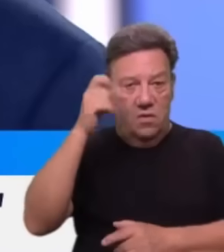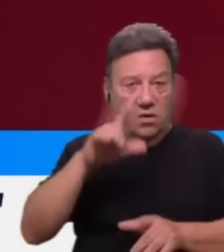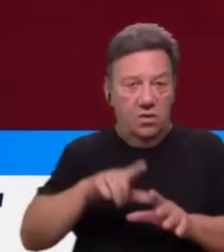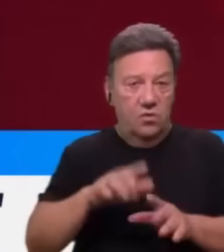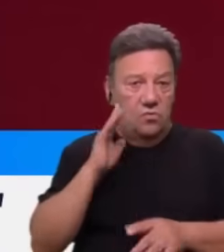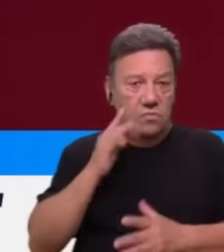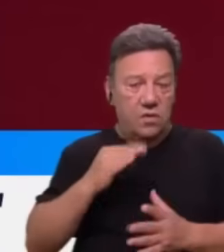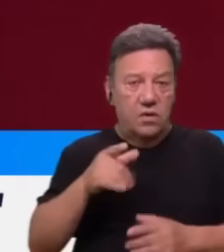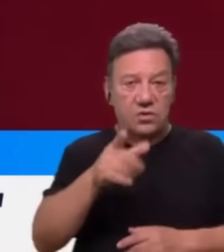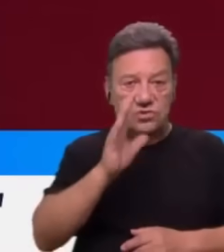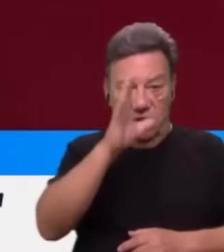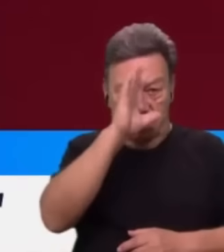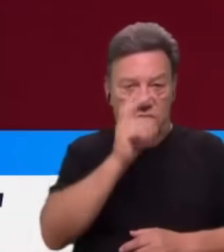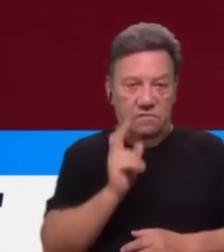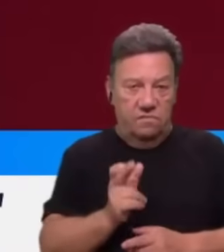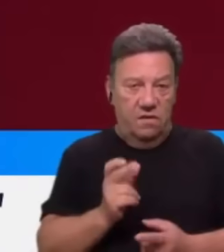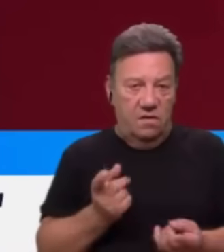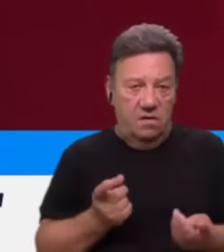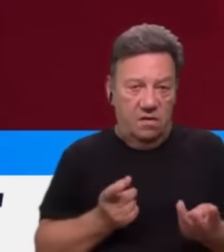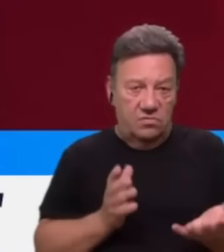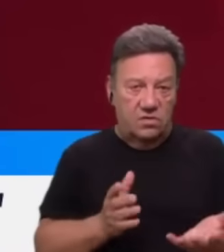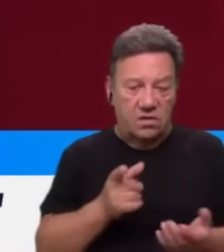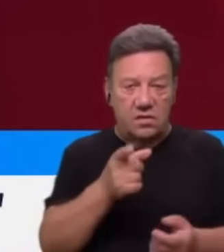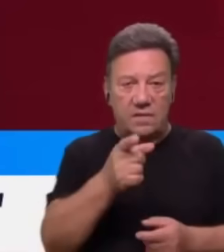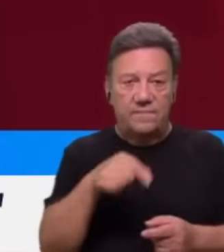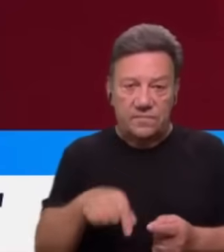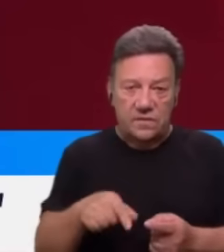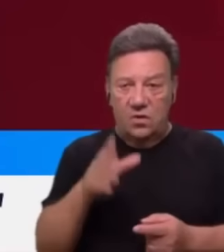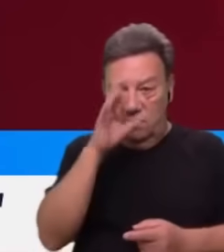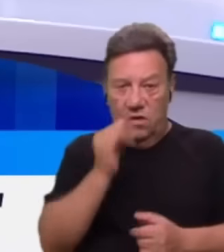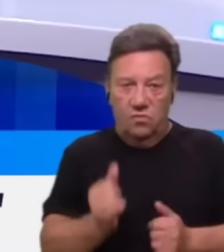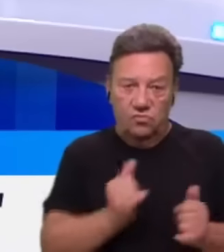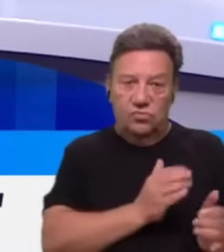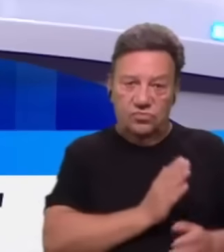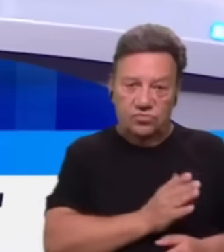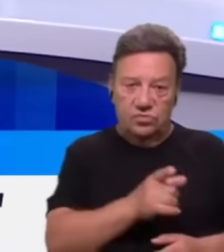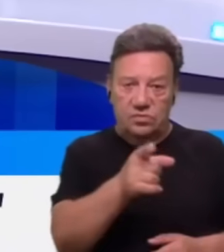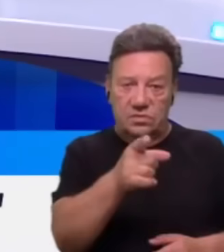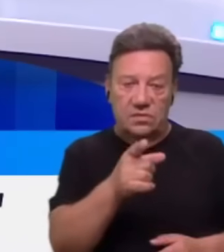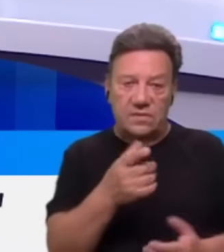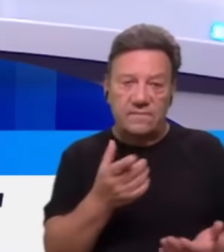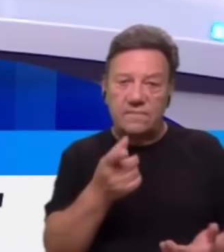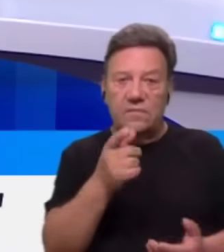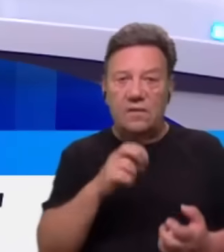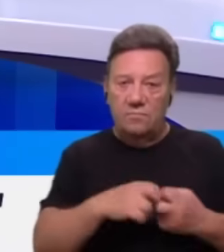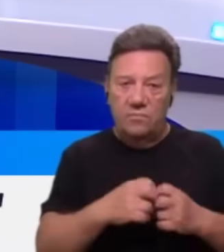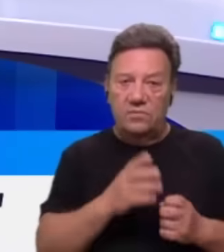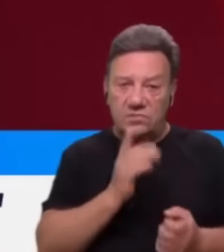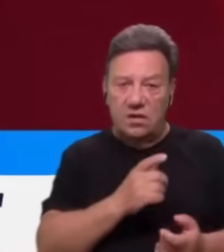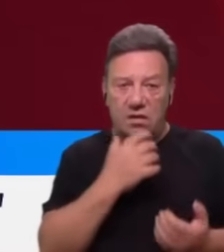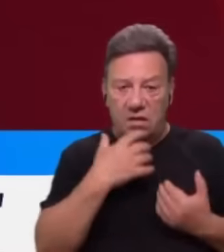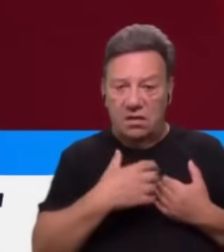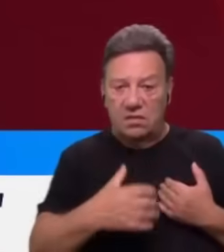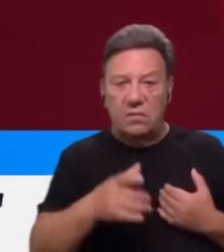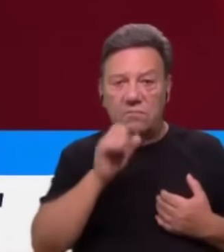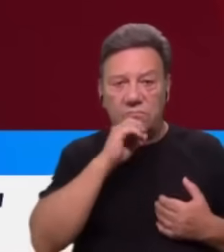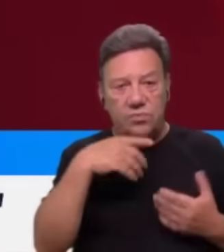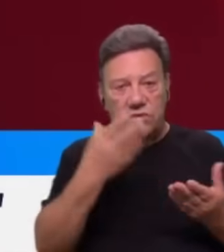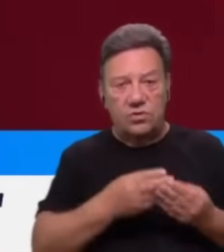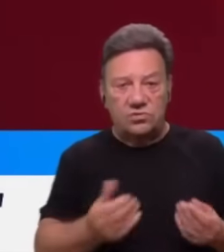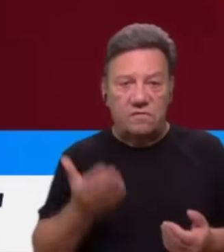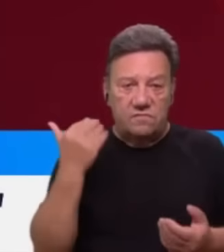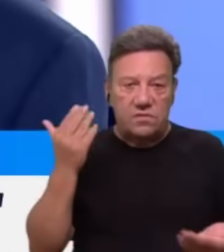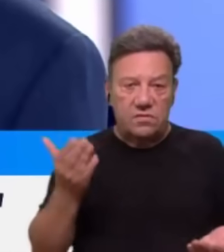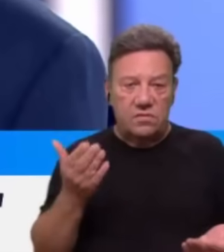o senhor já é governante há vários anos Neste e no outro governo eh portanto eh é um problema que já se vai arrastando e que já poderia ter sido resolvido